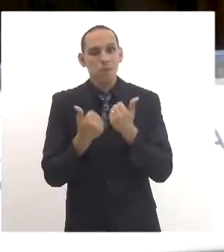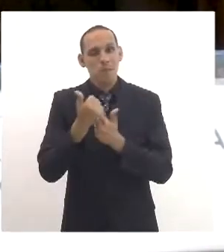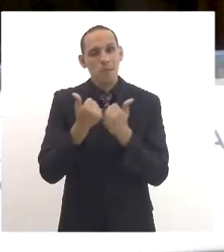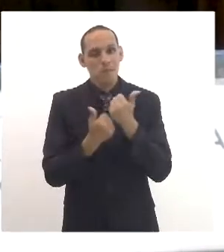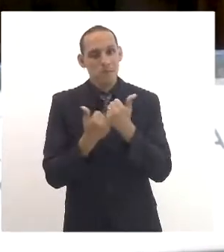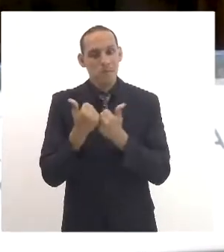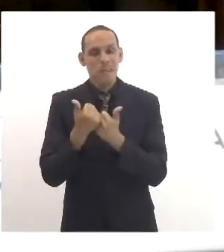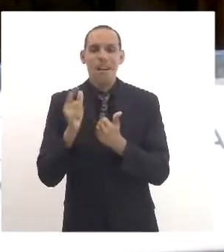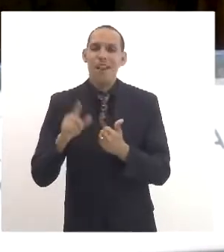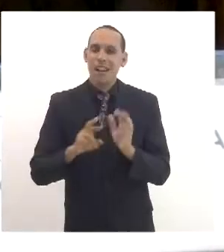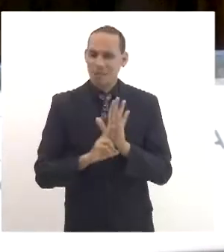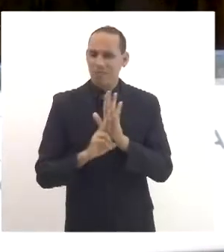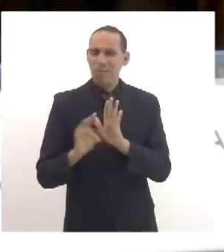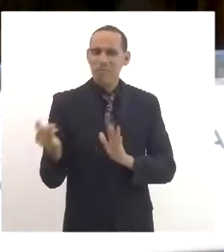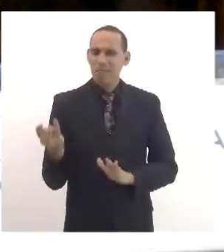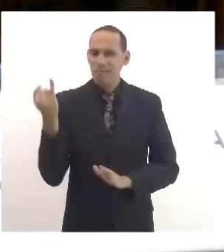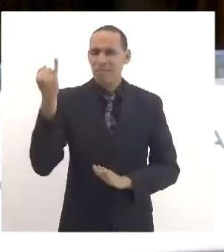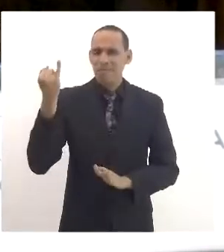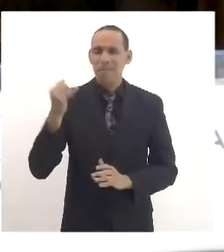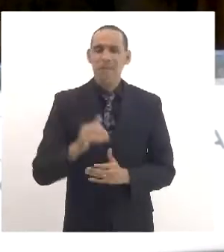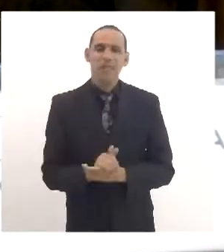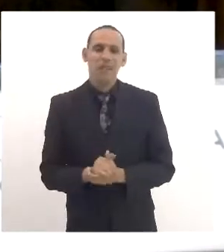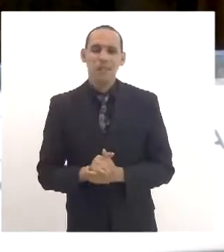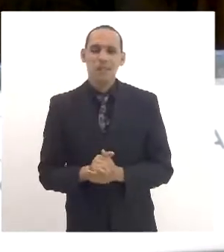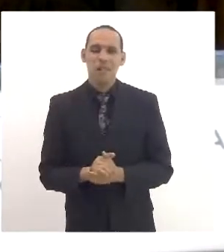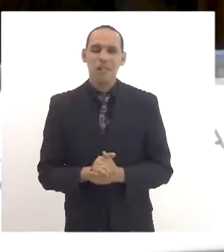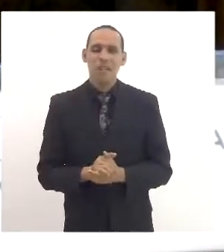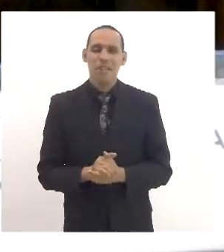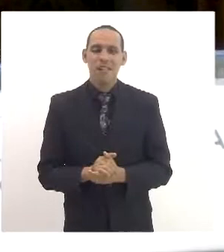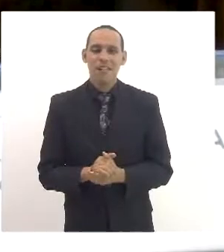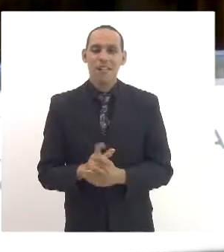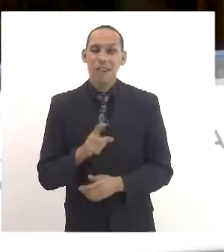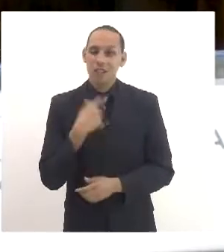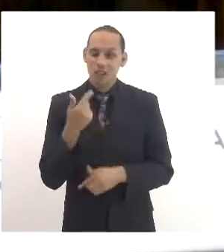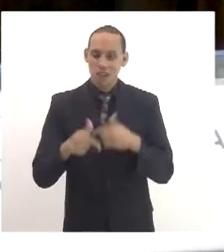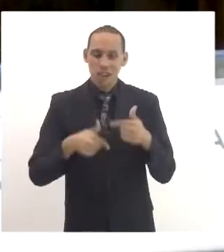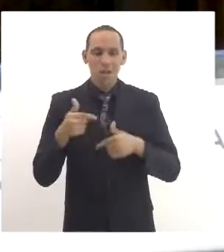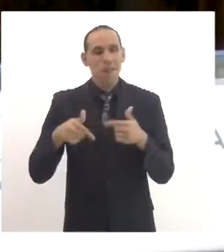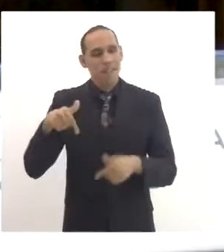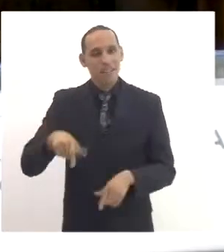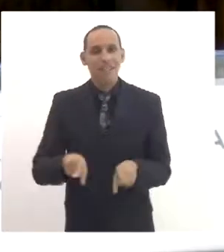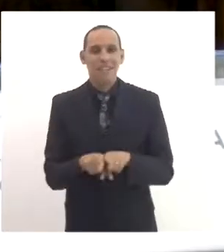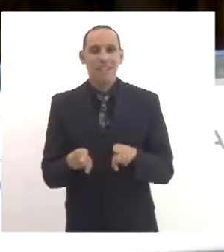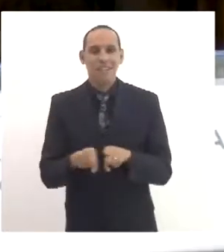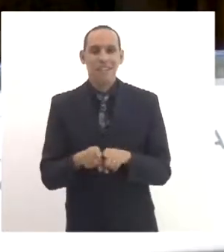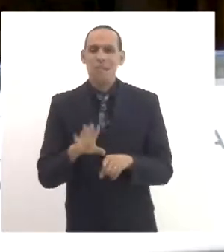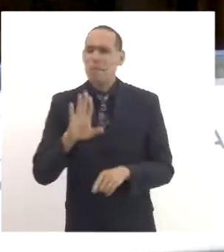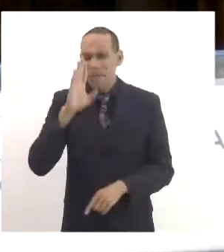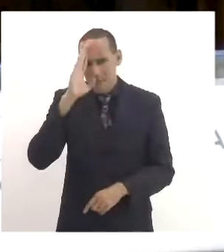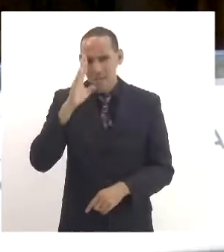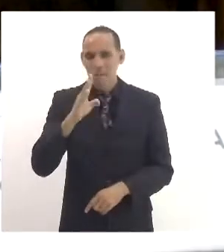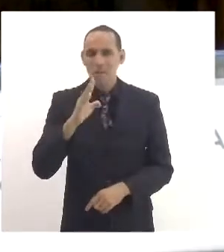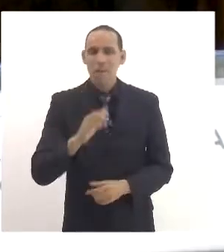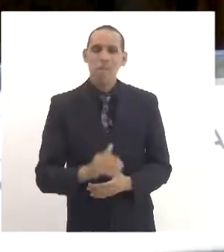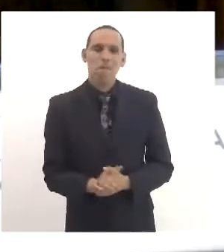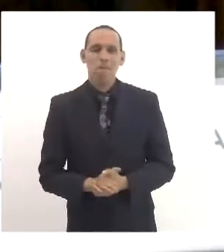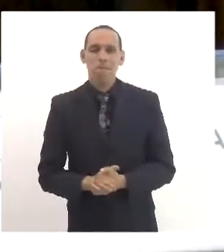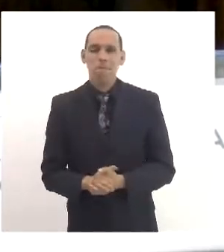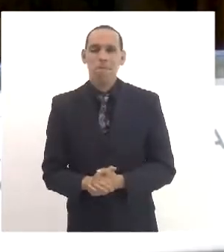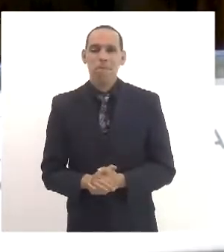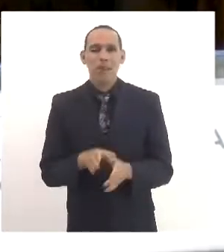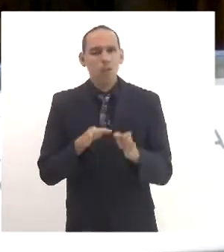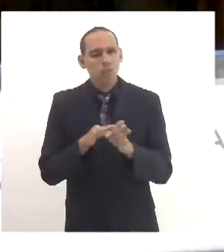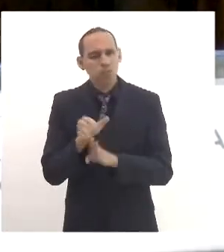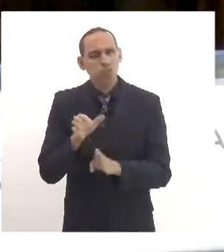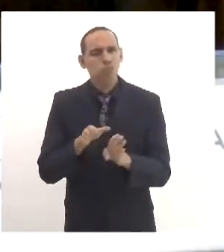são referências importantes para o nosso trabalho também aqui em nosso país. Mas, sobretudo, a